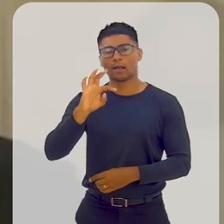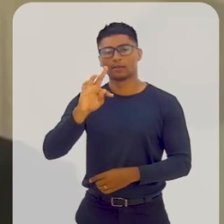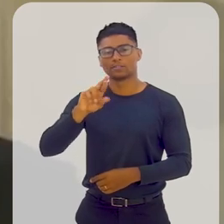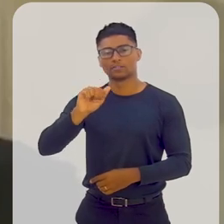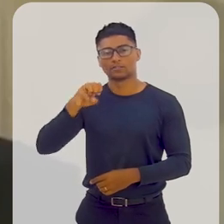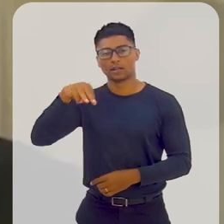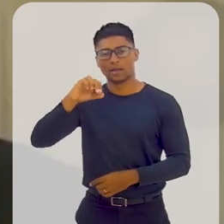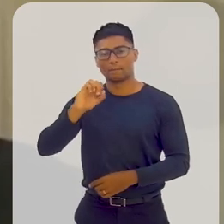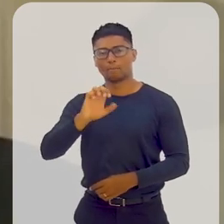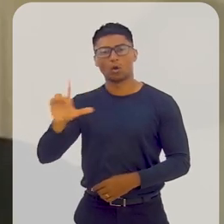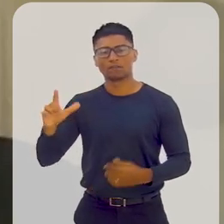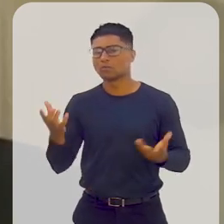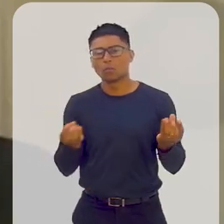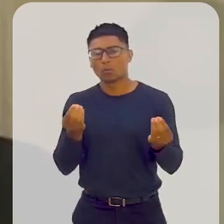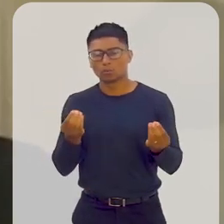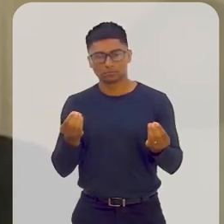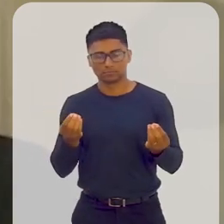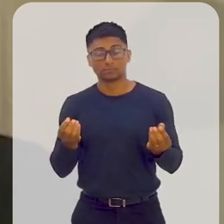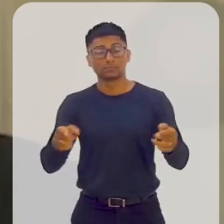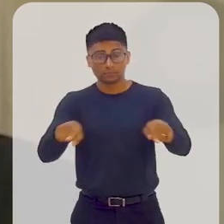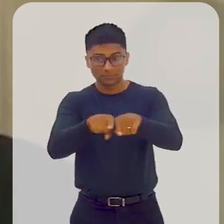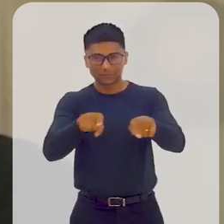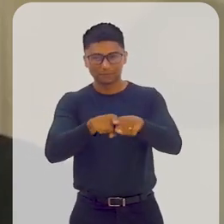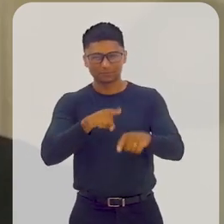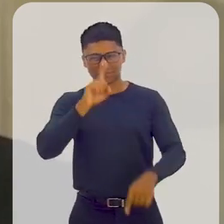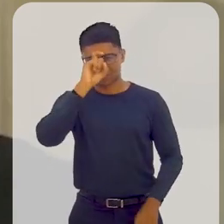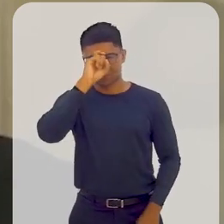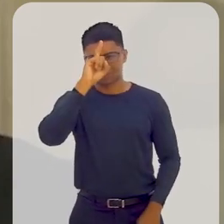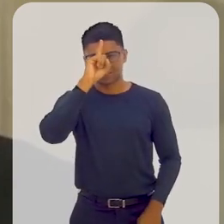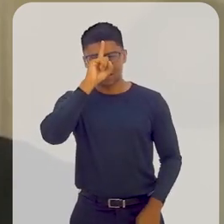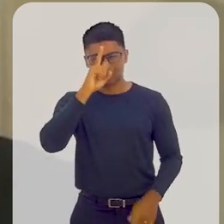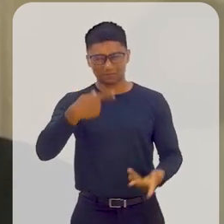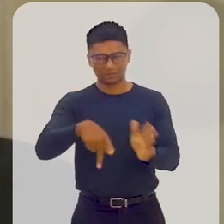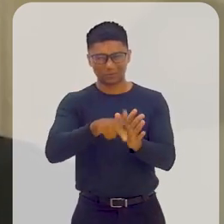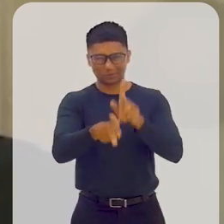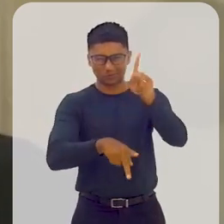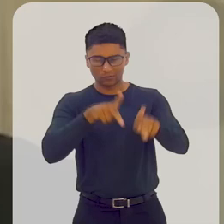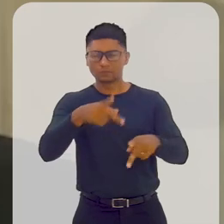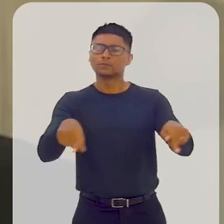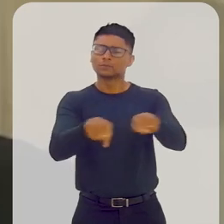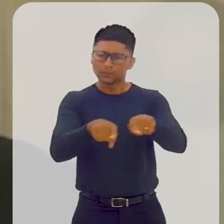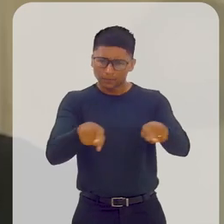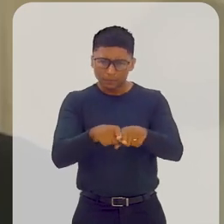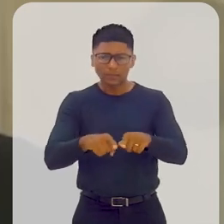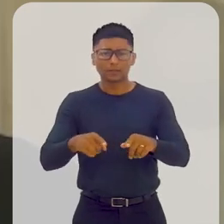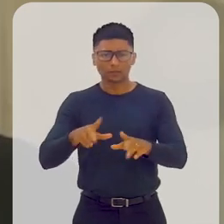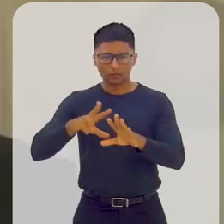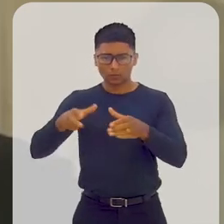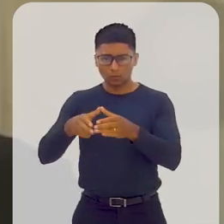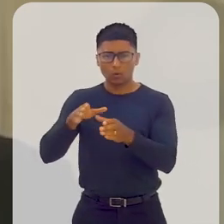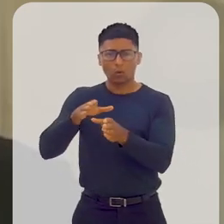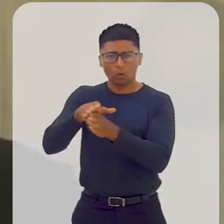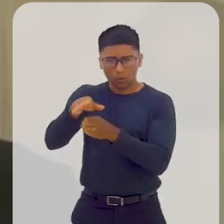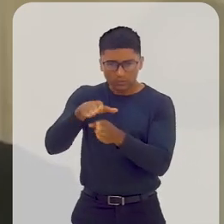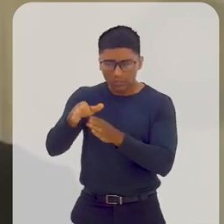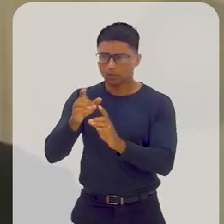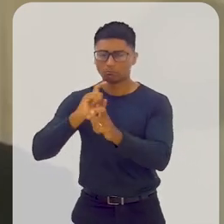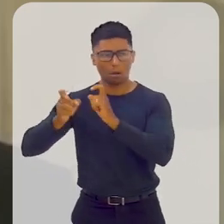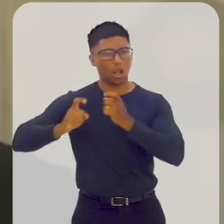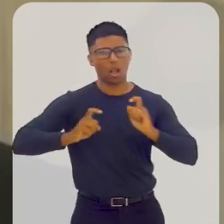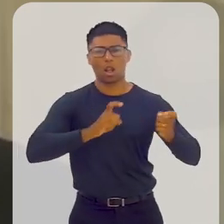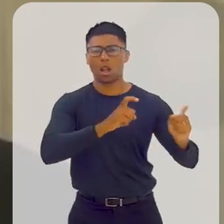castramóvel especificamente, né? Hospital popular, né? Então, tudo isso passa pelo conselho e passa pela